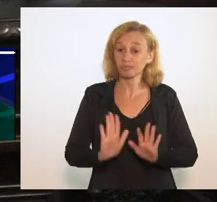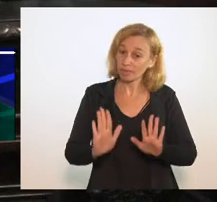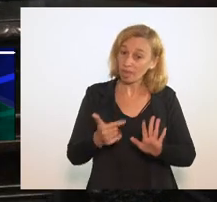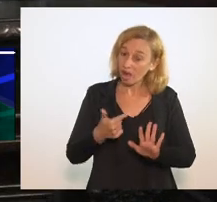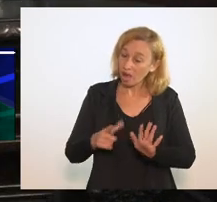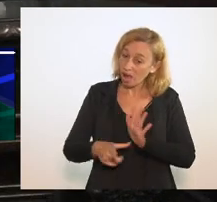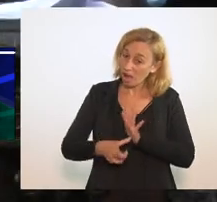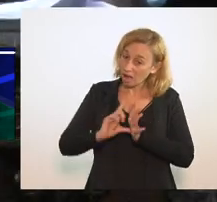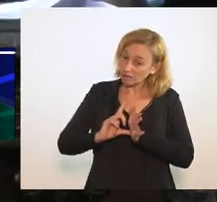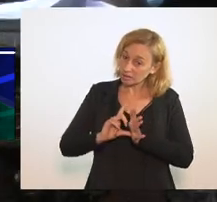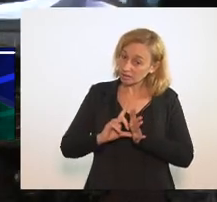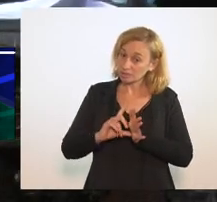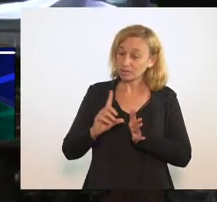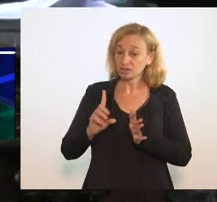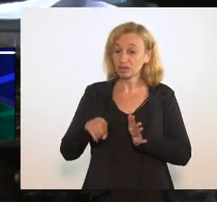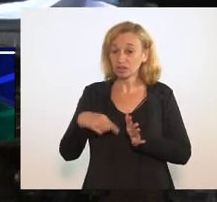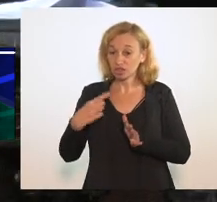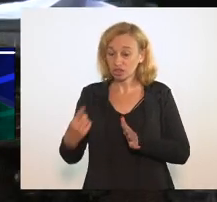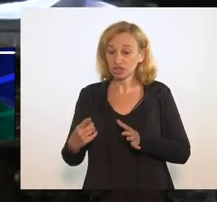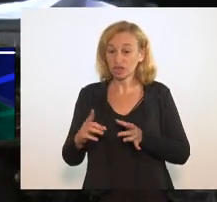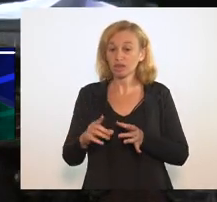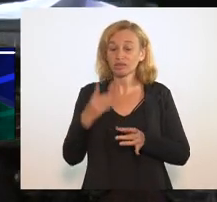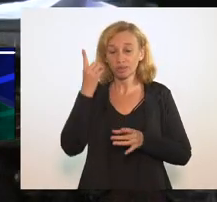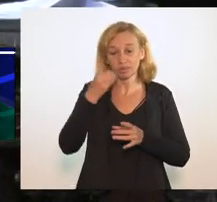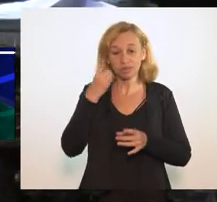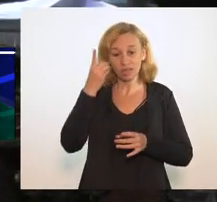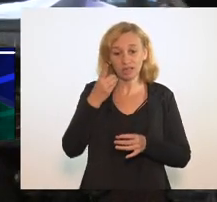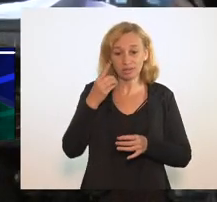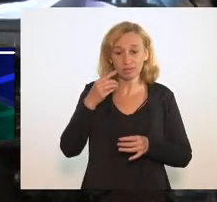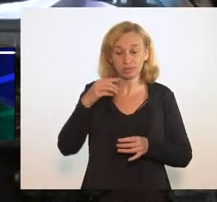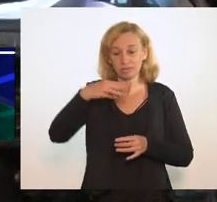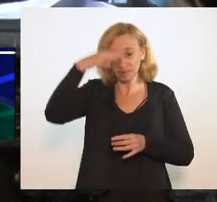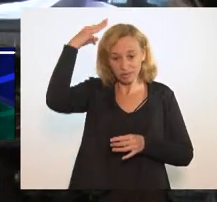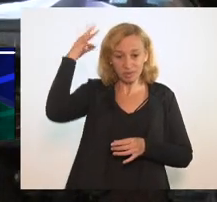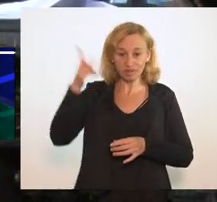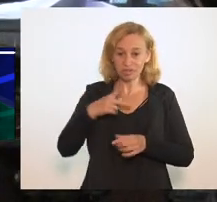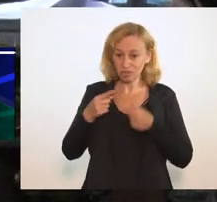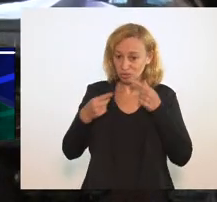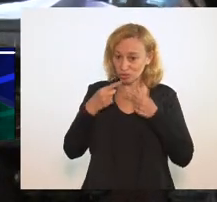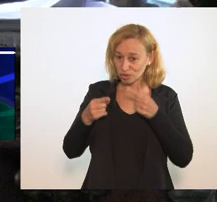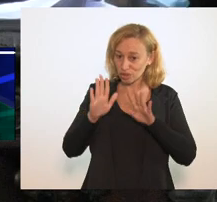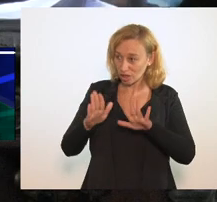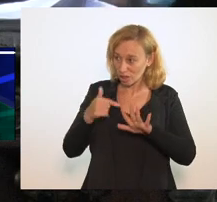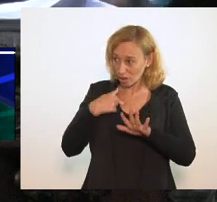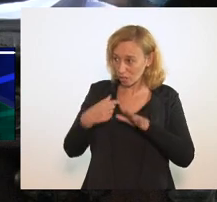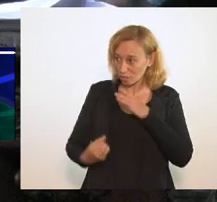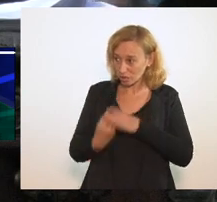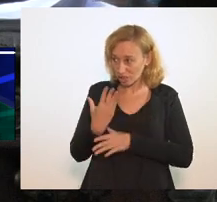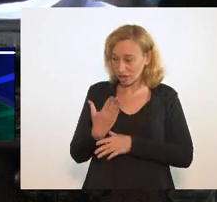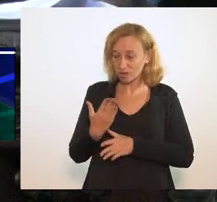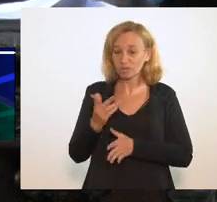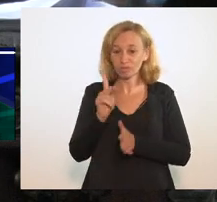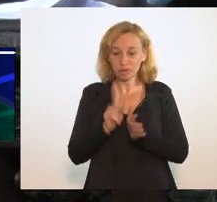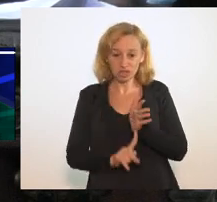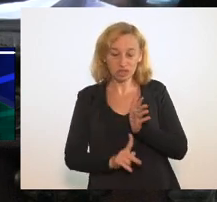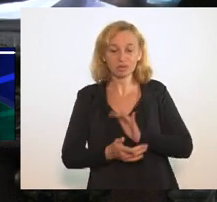antes de passar a palavra para o deputado Márcio para discutir... Para discutir, senhor. Eu, como autor do projeto,